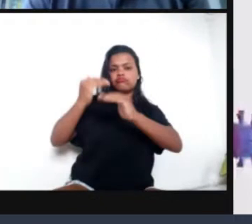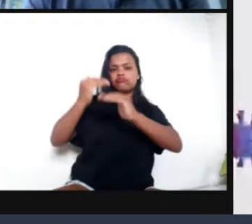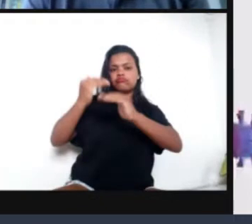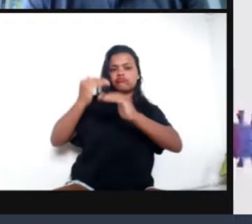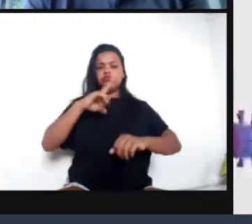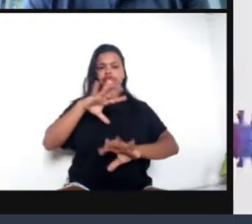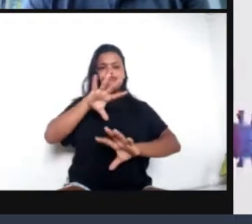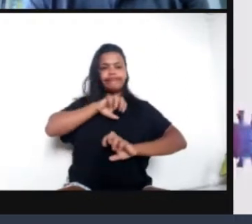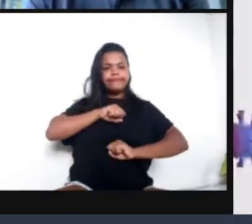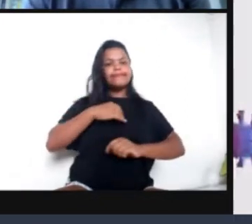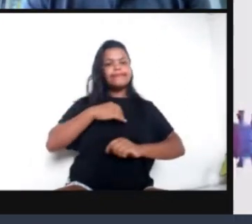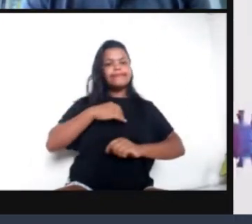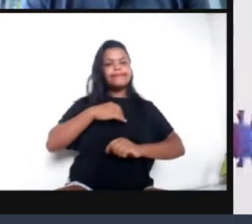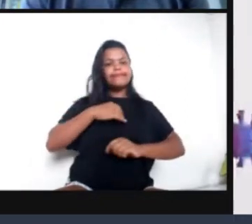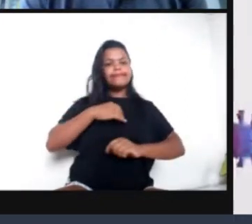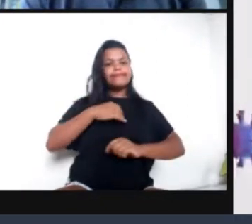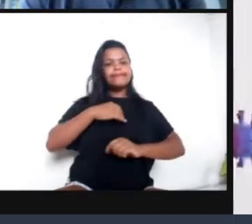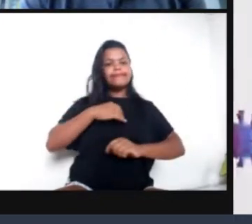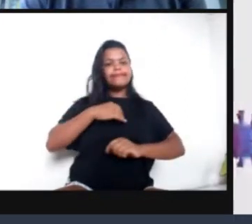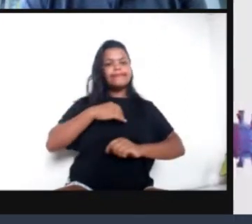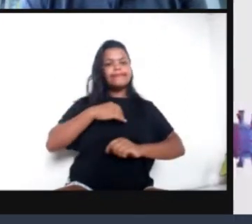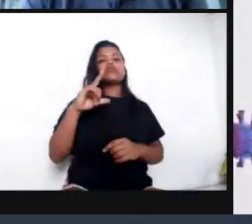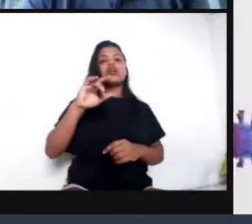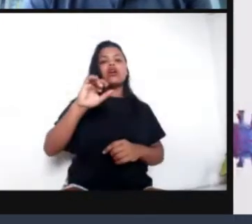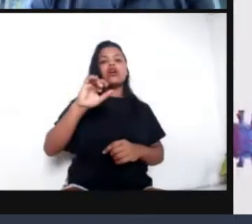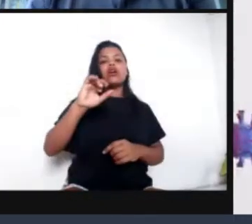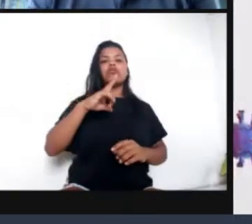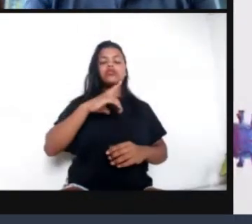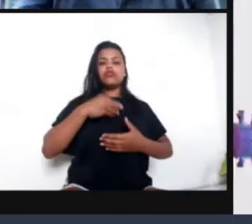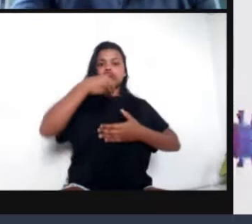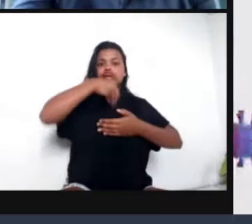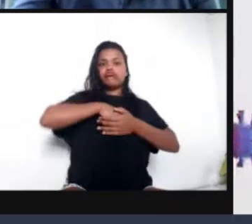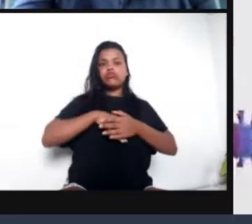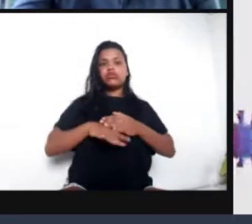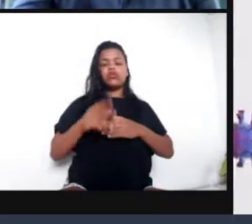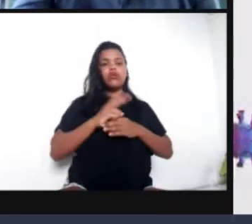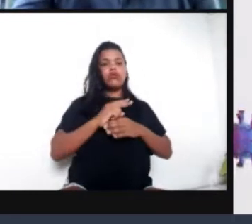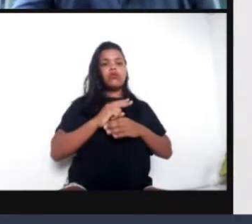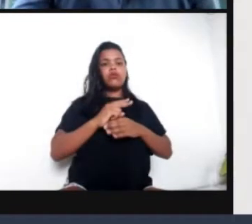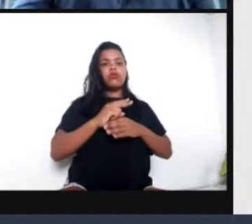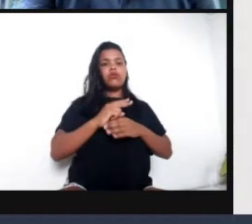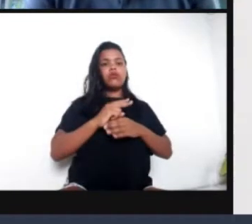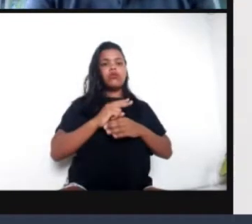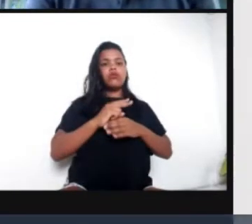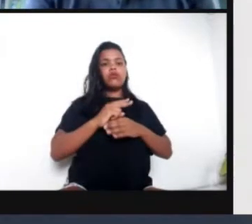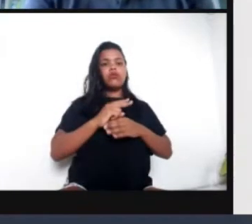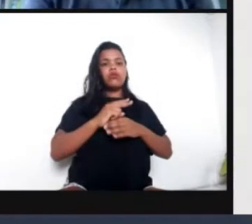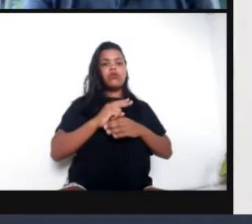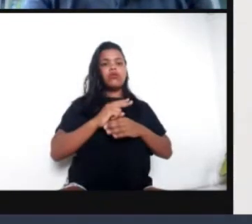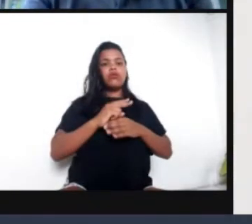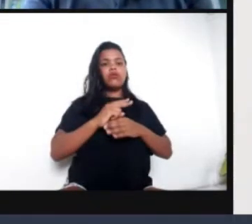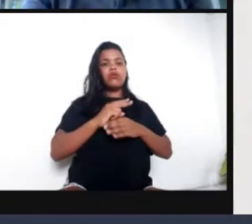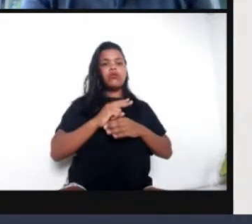imunológica exagerada, anômala, que vai acabar desencadeando toda a doença, certo? Então,